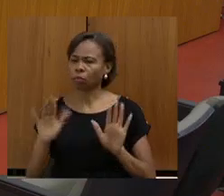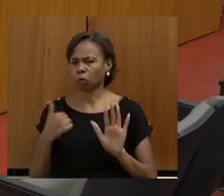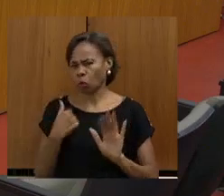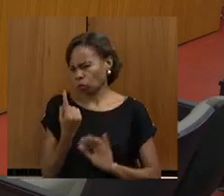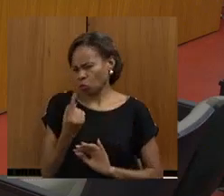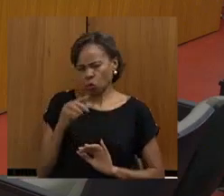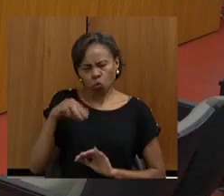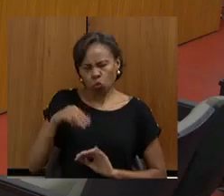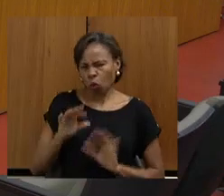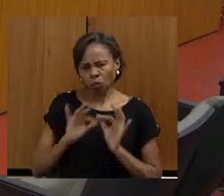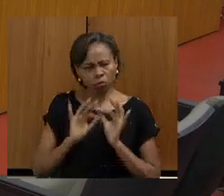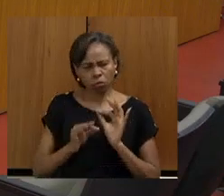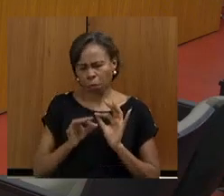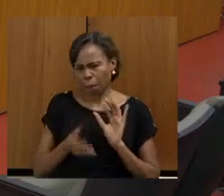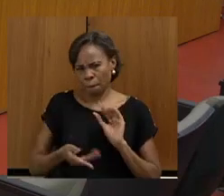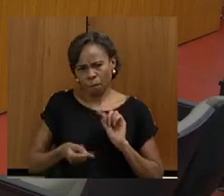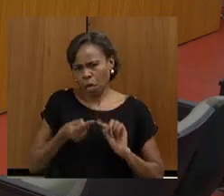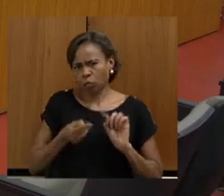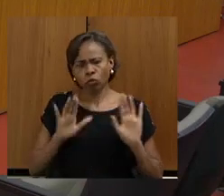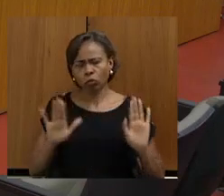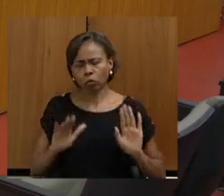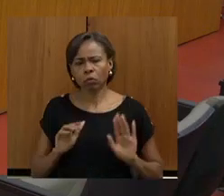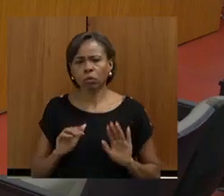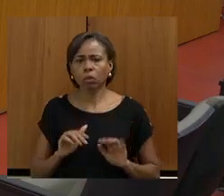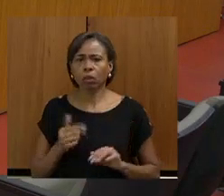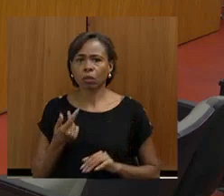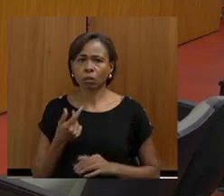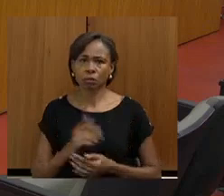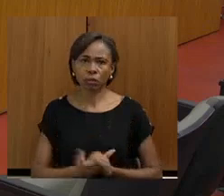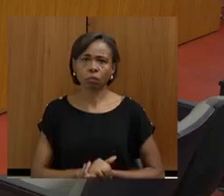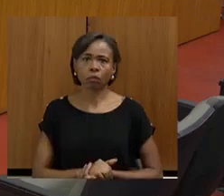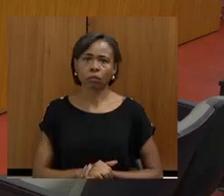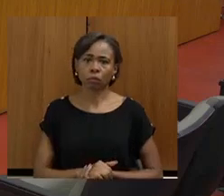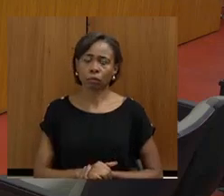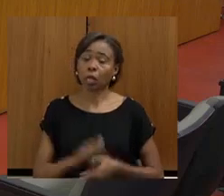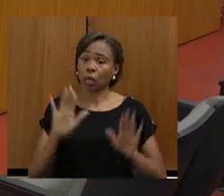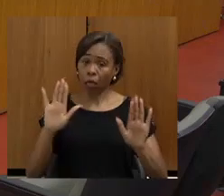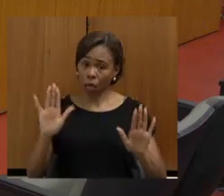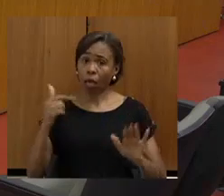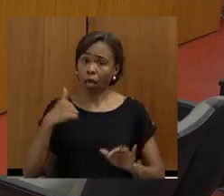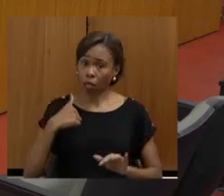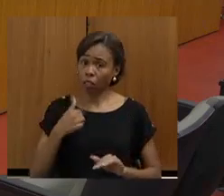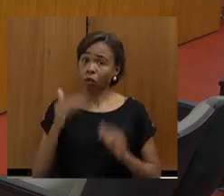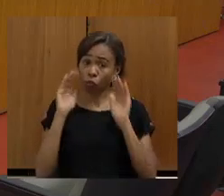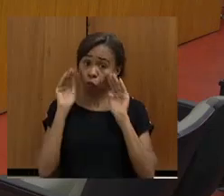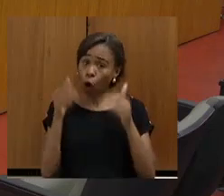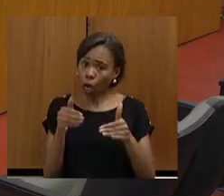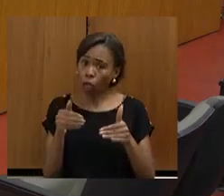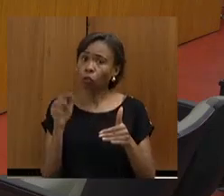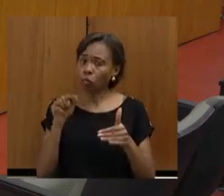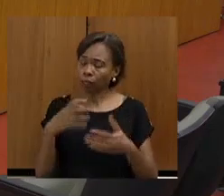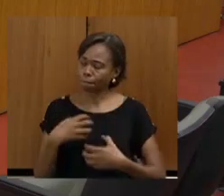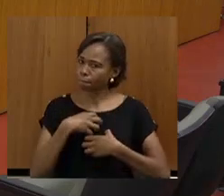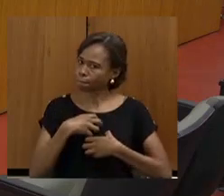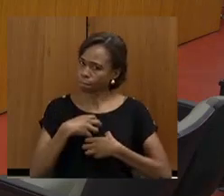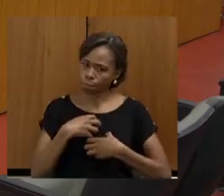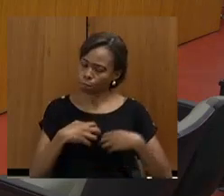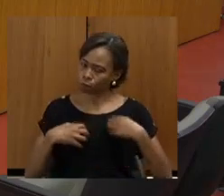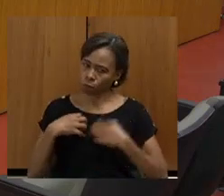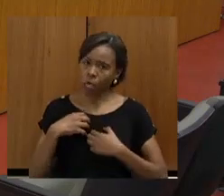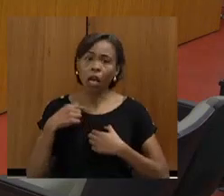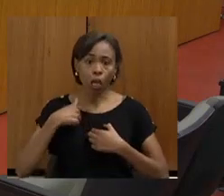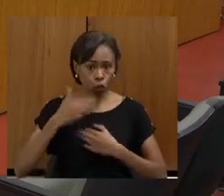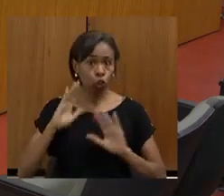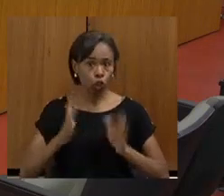minuto. Se ela te citar, você vai ter mais um minuto e nós terminamos. Diva. Eu vou mear até o fato que me incomodou. Eu já tenho